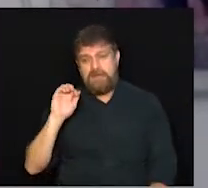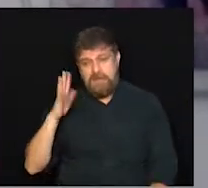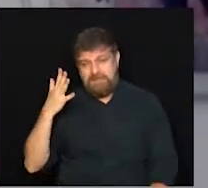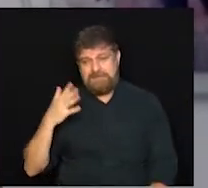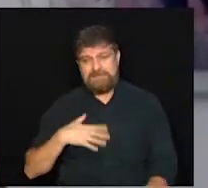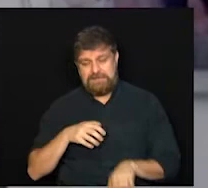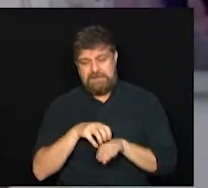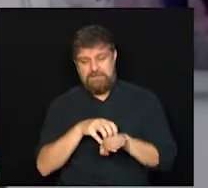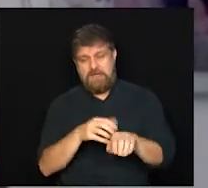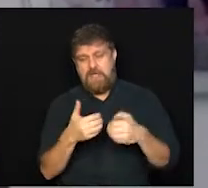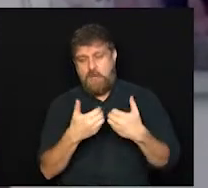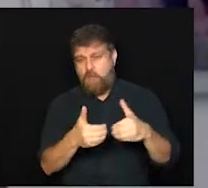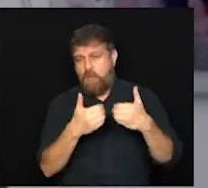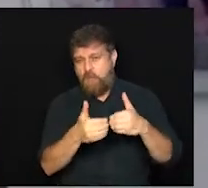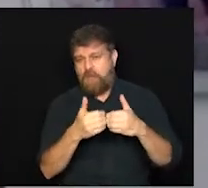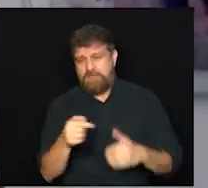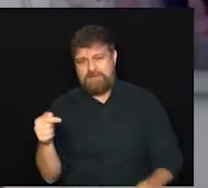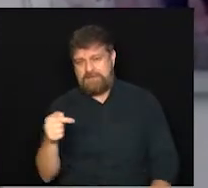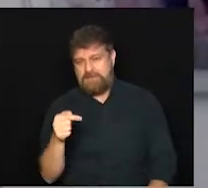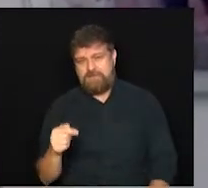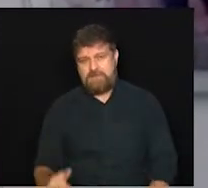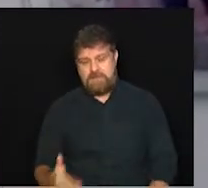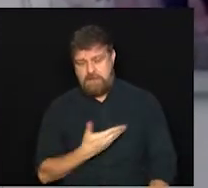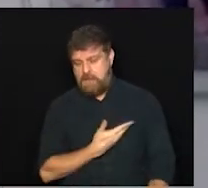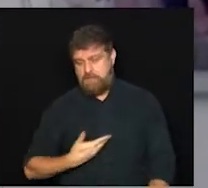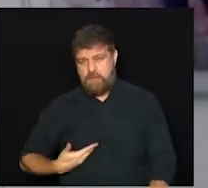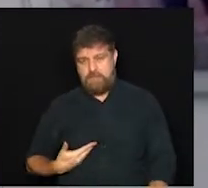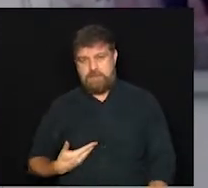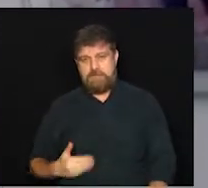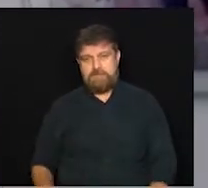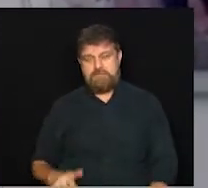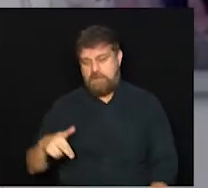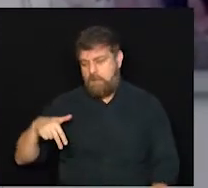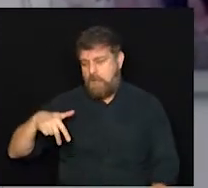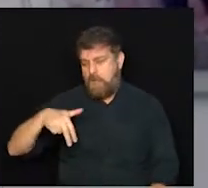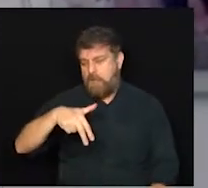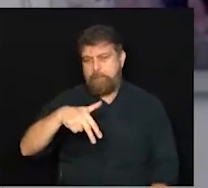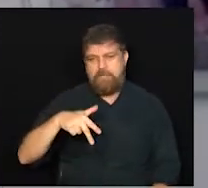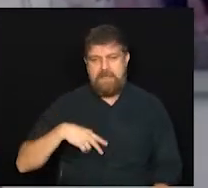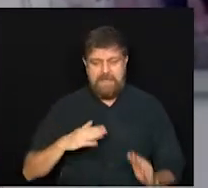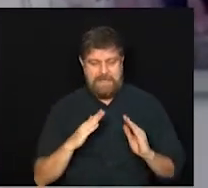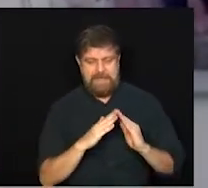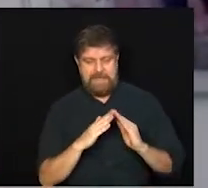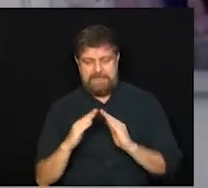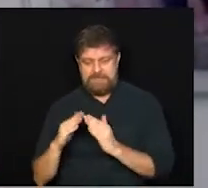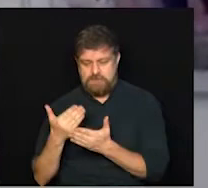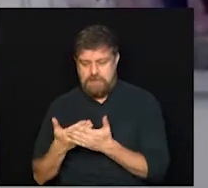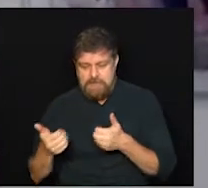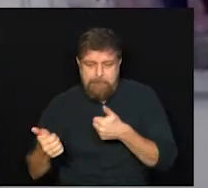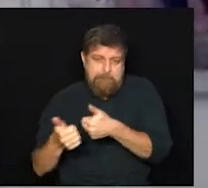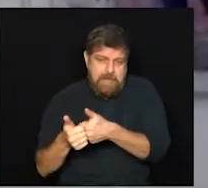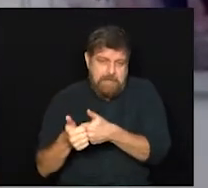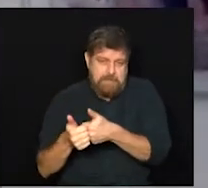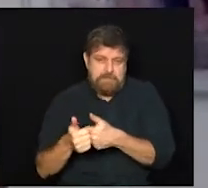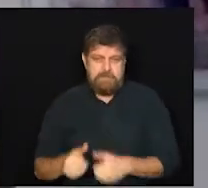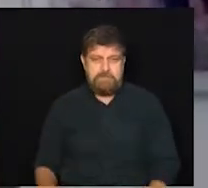é transporte urbano, né? Eles vão a pé, moram perto, habitualmente. Né?